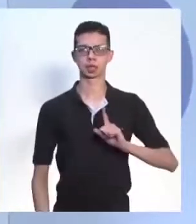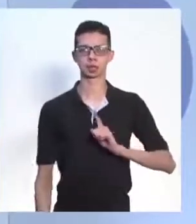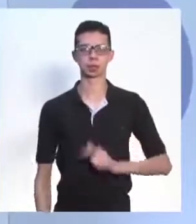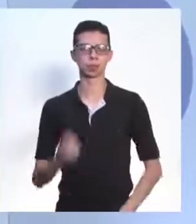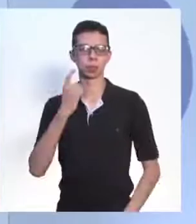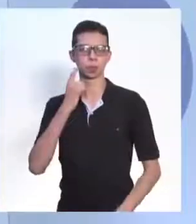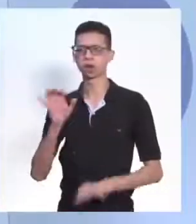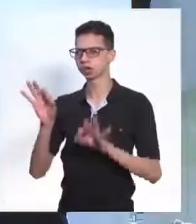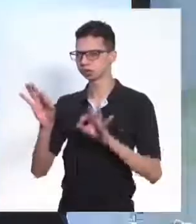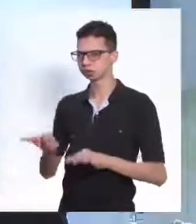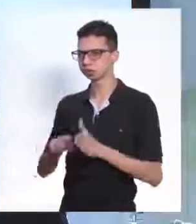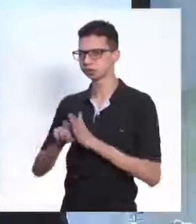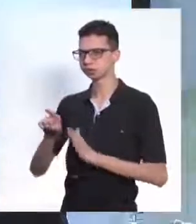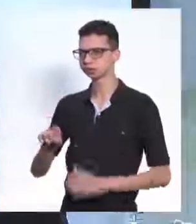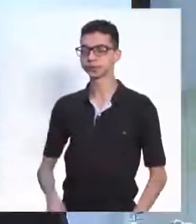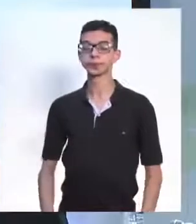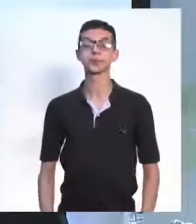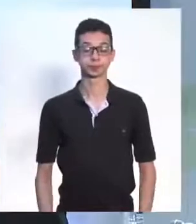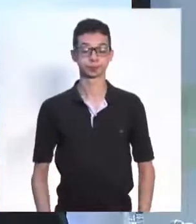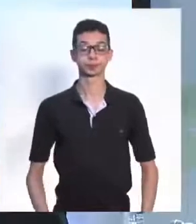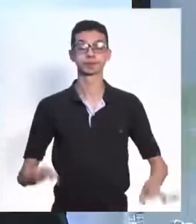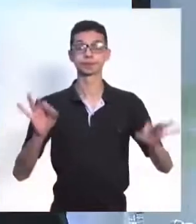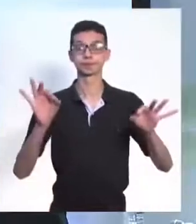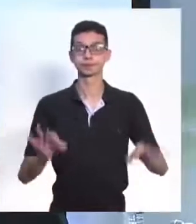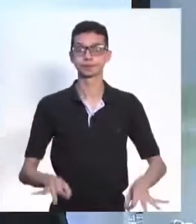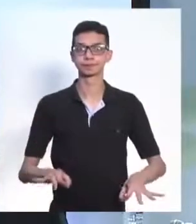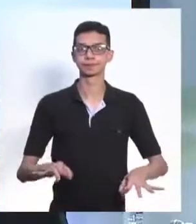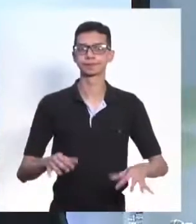aí? É isso aí, gente, ó.